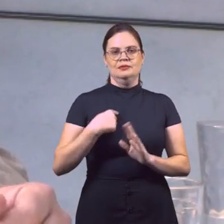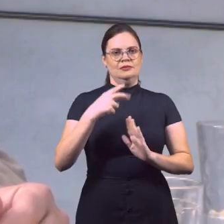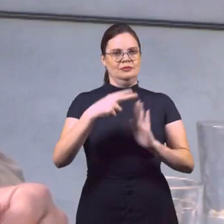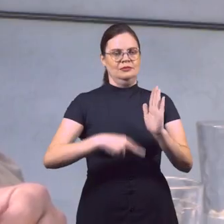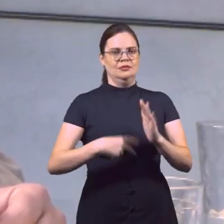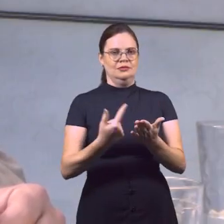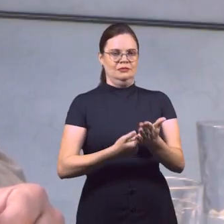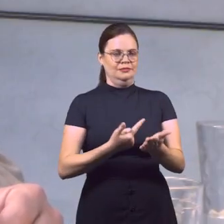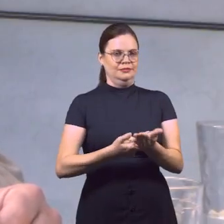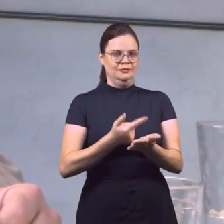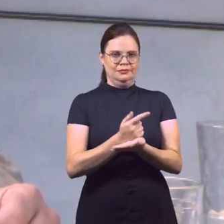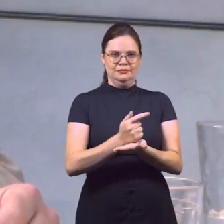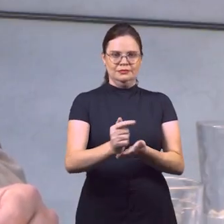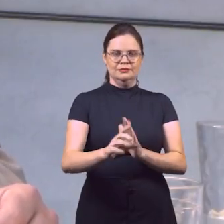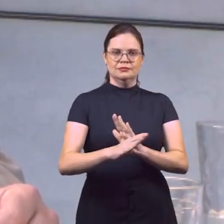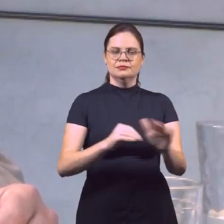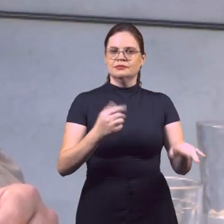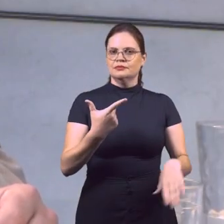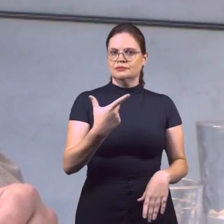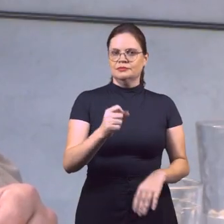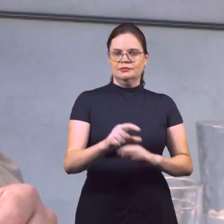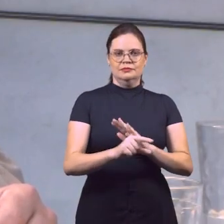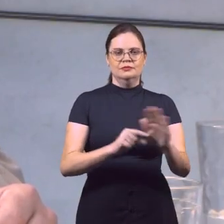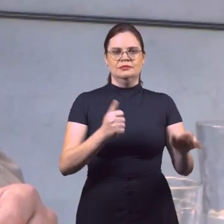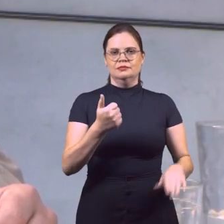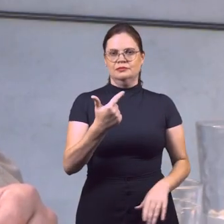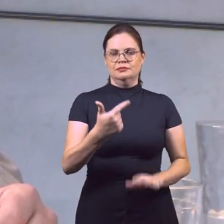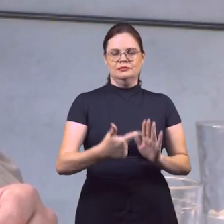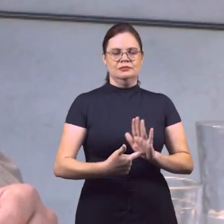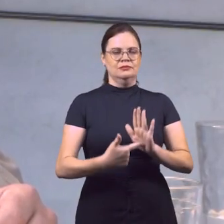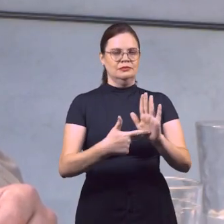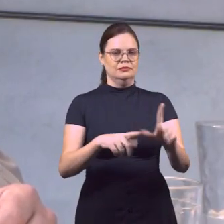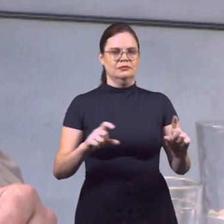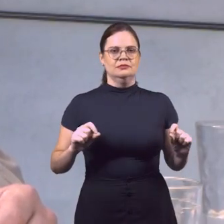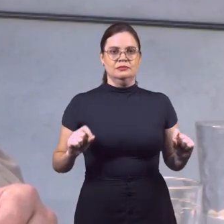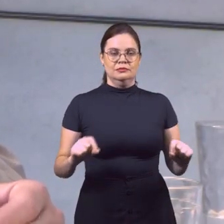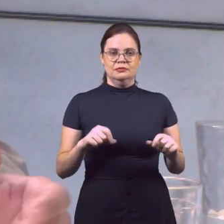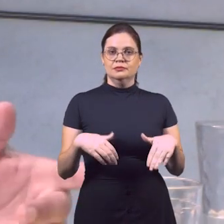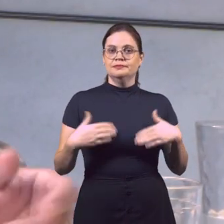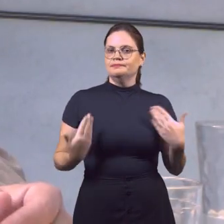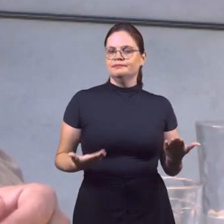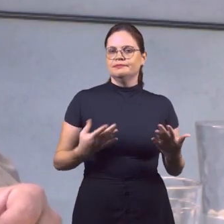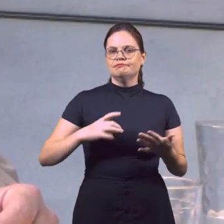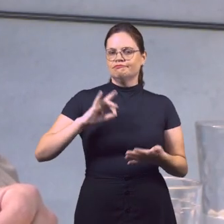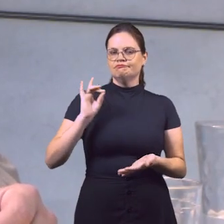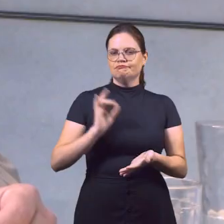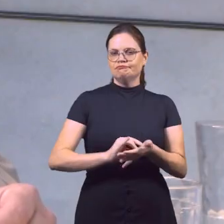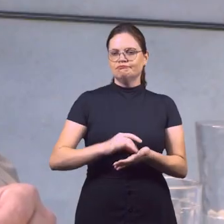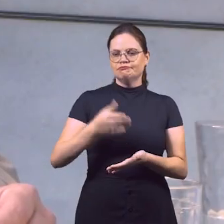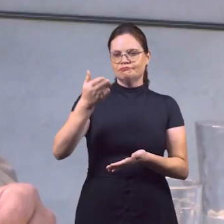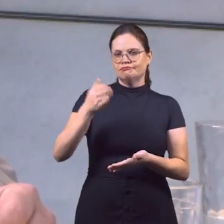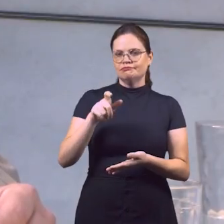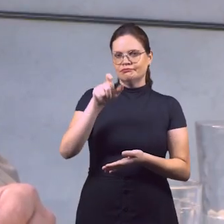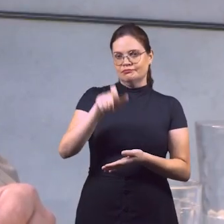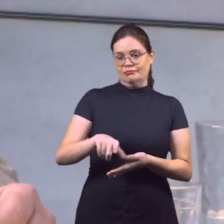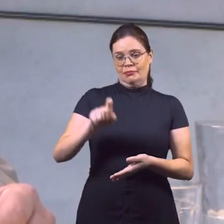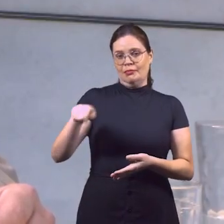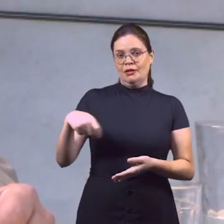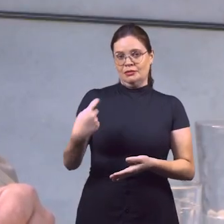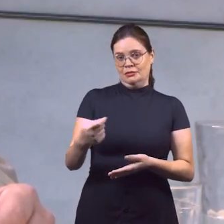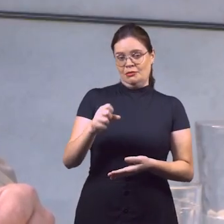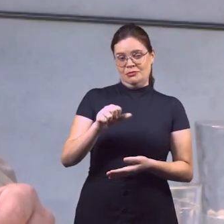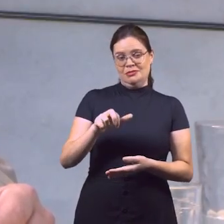verso 12, nos diz assim: Na verdade, ela também é minha irmã, filha de meu pai, mas